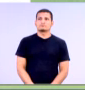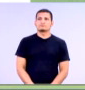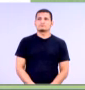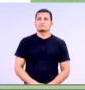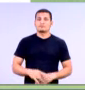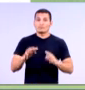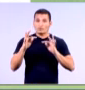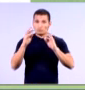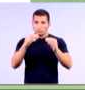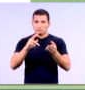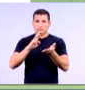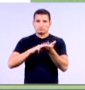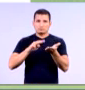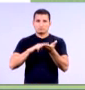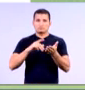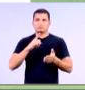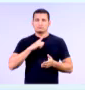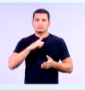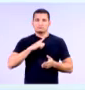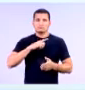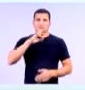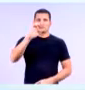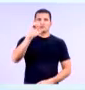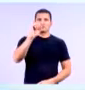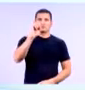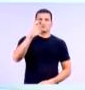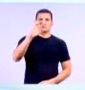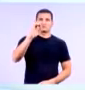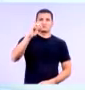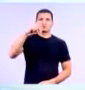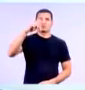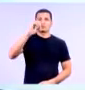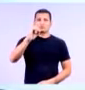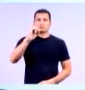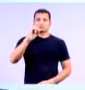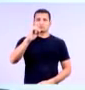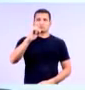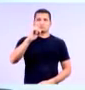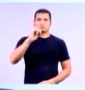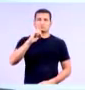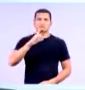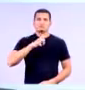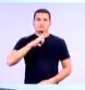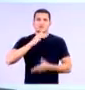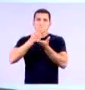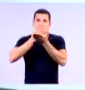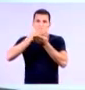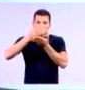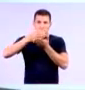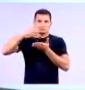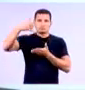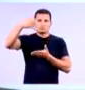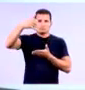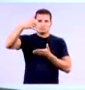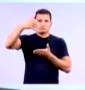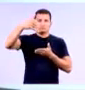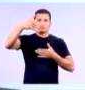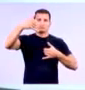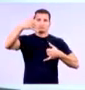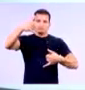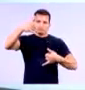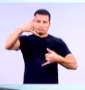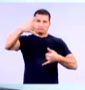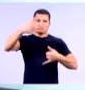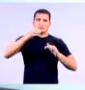todo método tem um escopo. Nossa, que palavra difícil. Todo método tem um início e fim, uma área onde ele funciona,